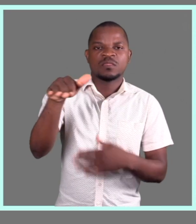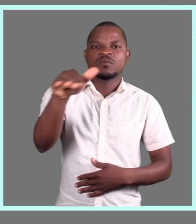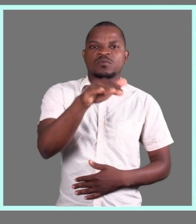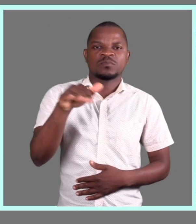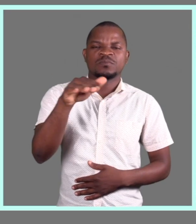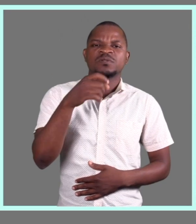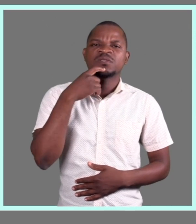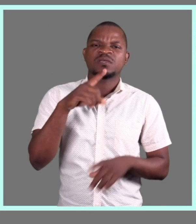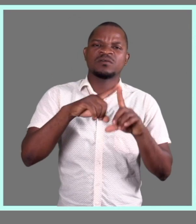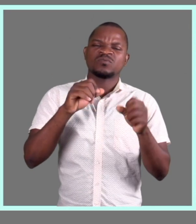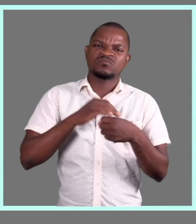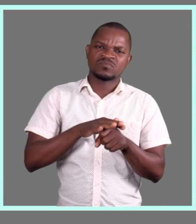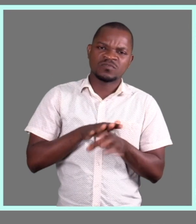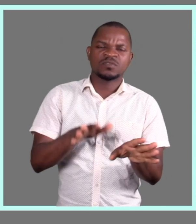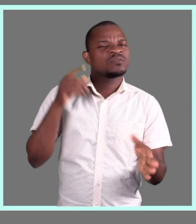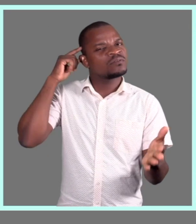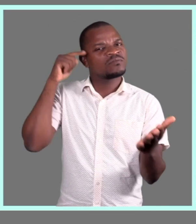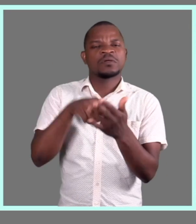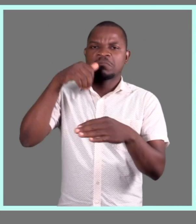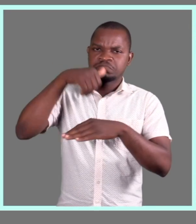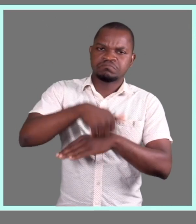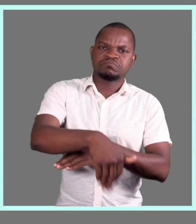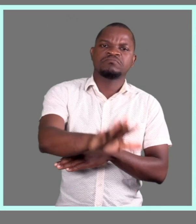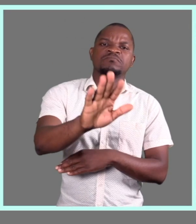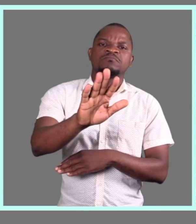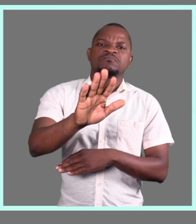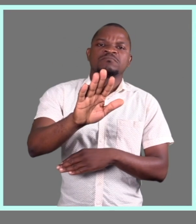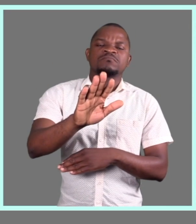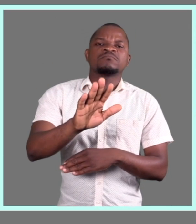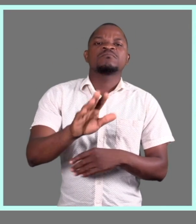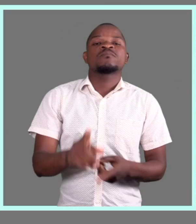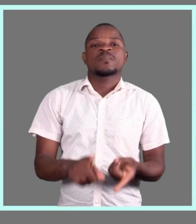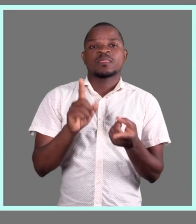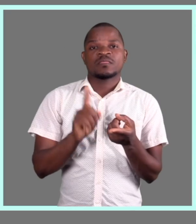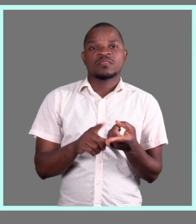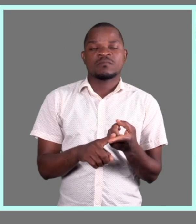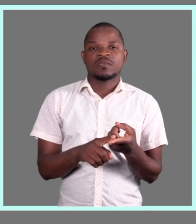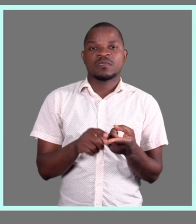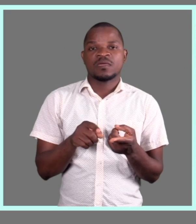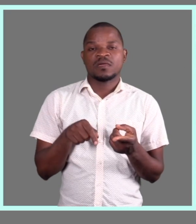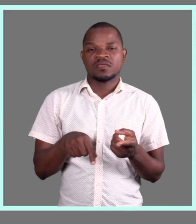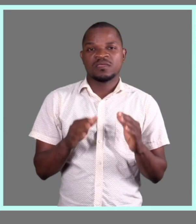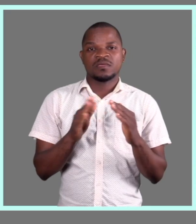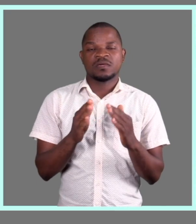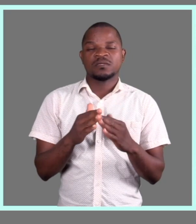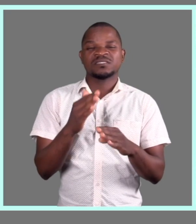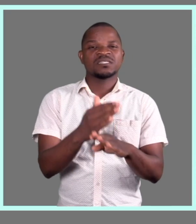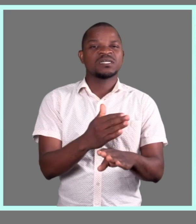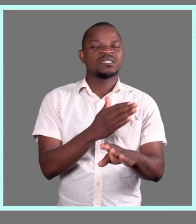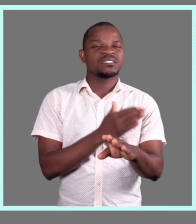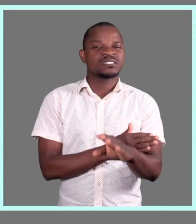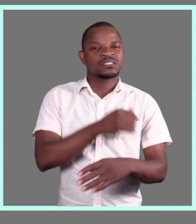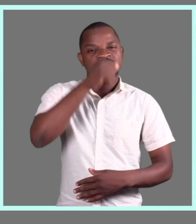as comunidades, dizendo que é uma doença que nós vamos viver com ele para sempre. A